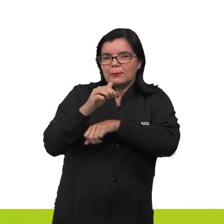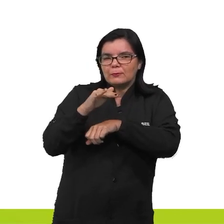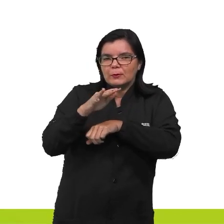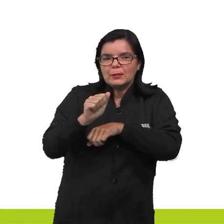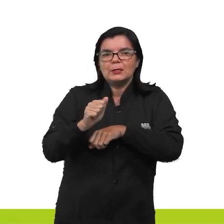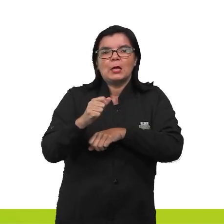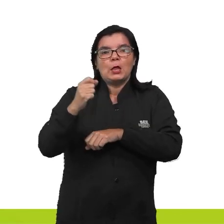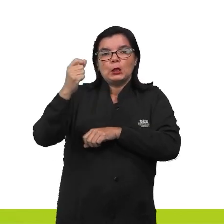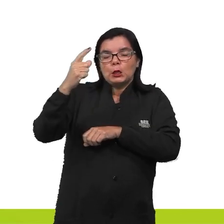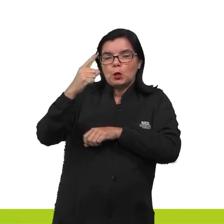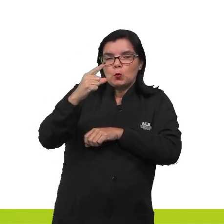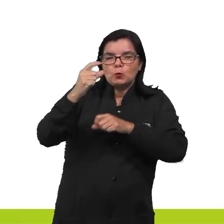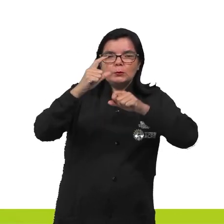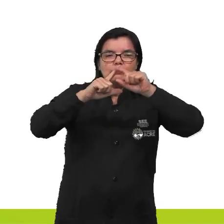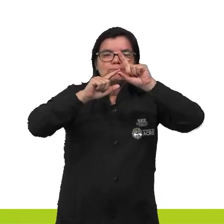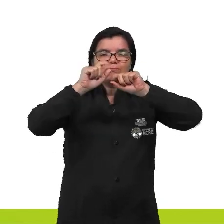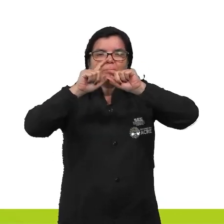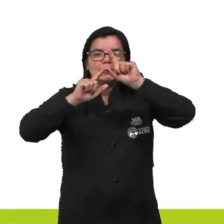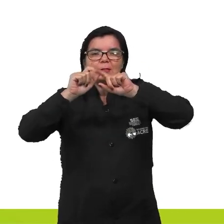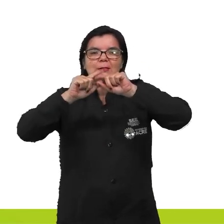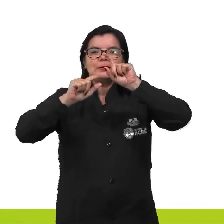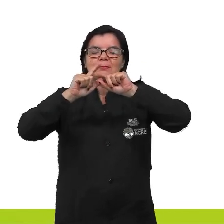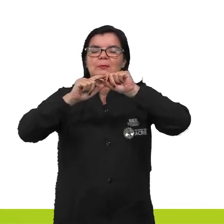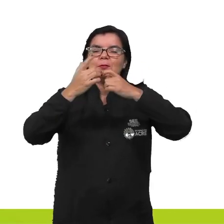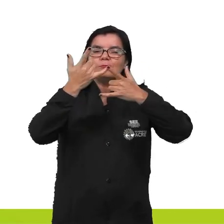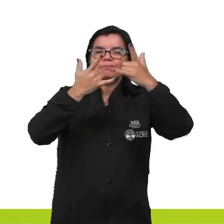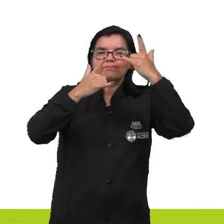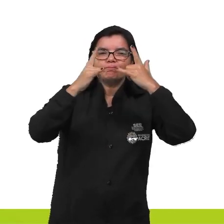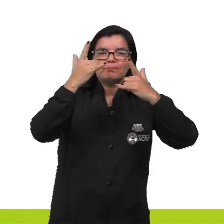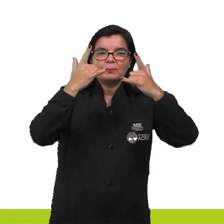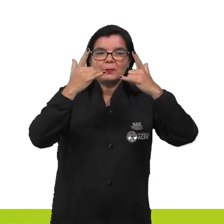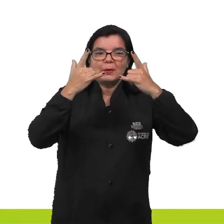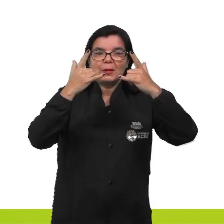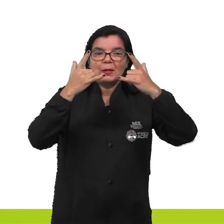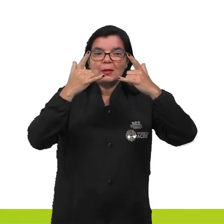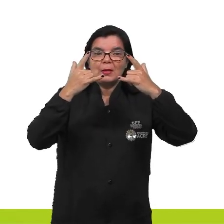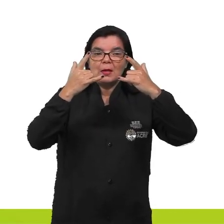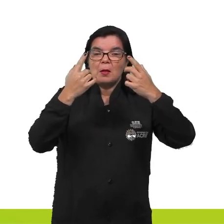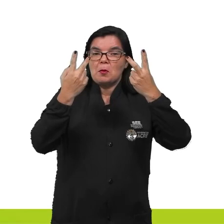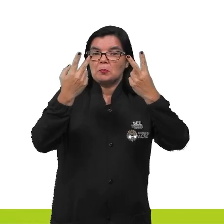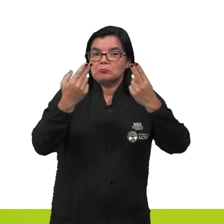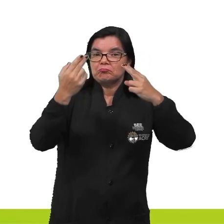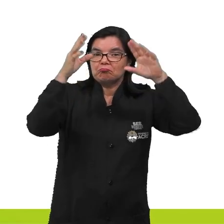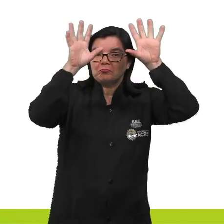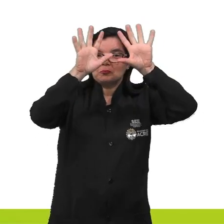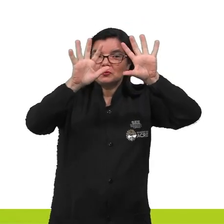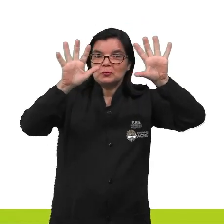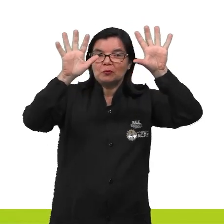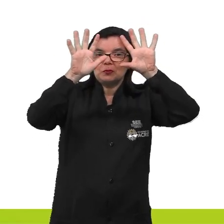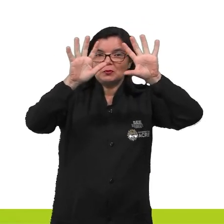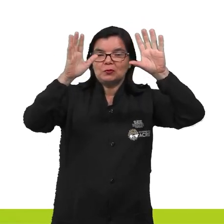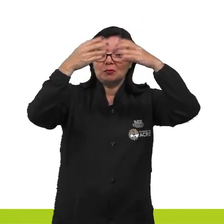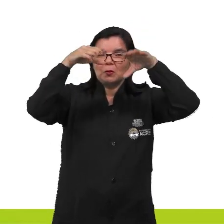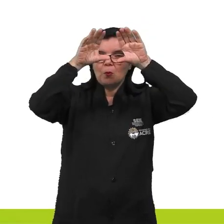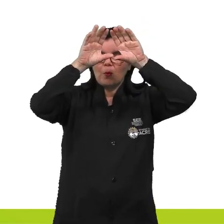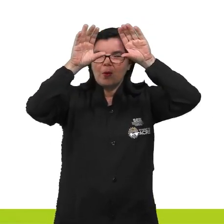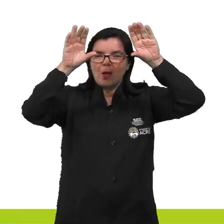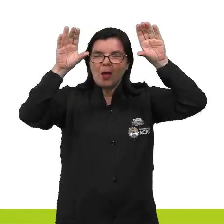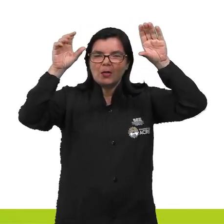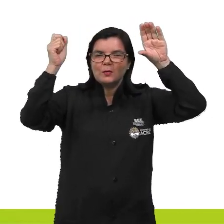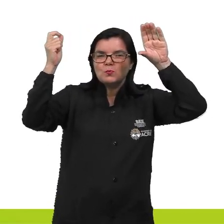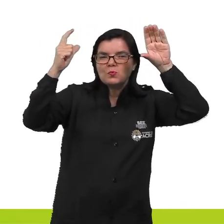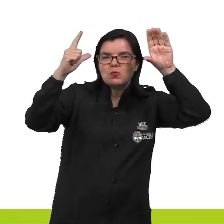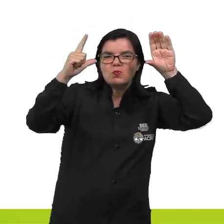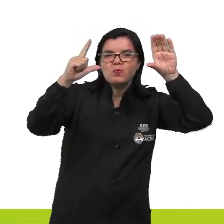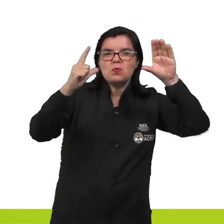das safiras, tem luz das estrelas, tem meigo brilhar. Imitam as nuvens de um céu